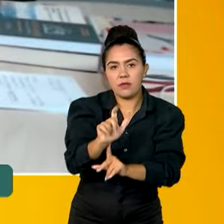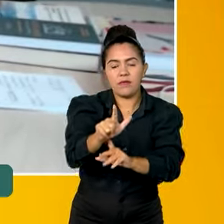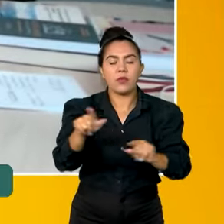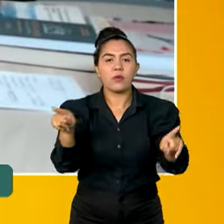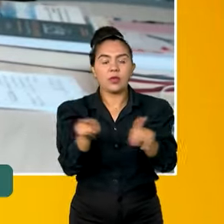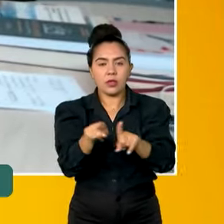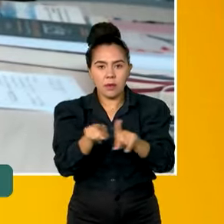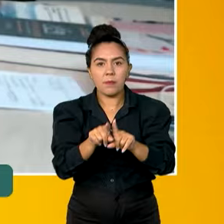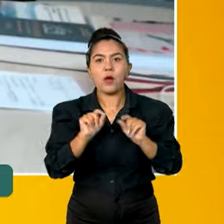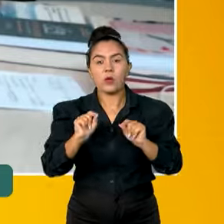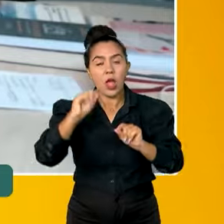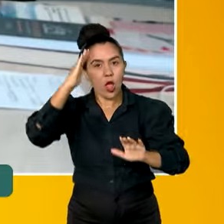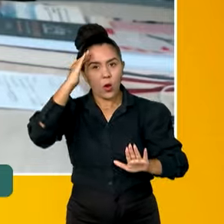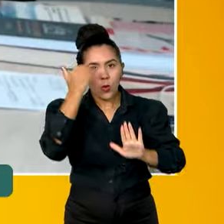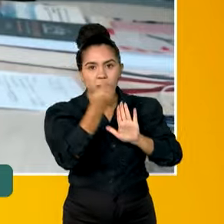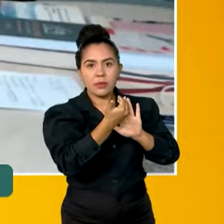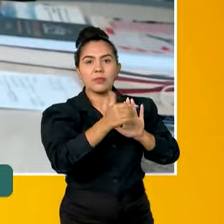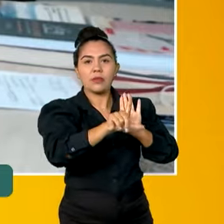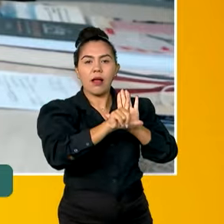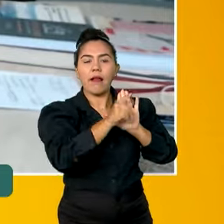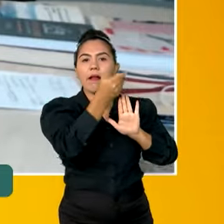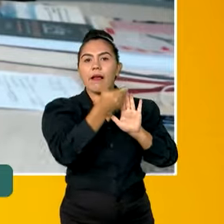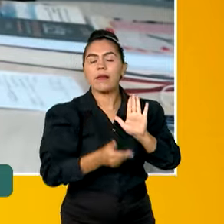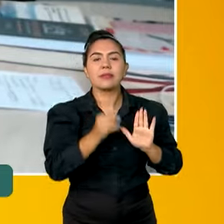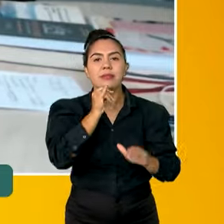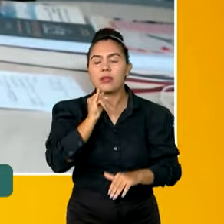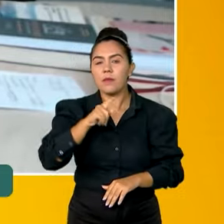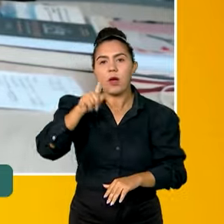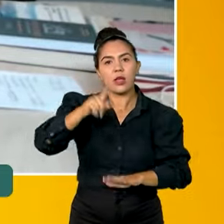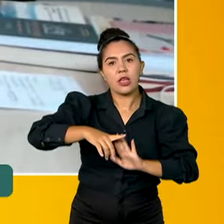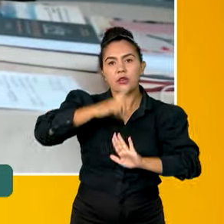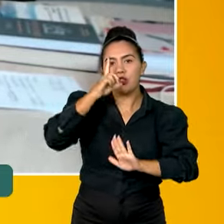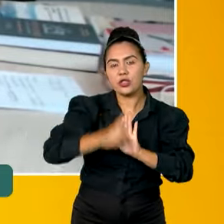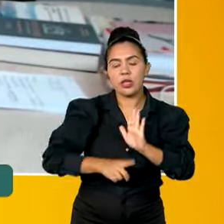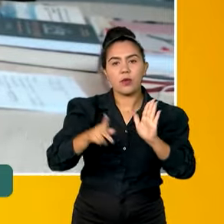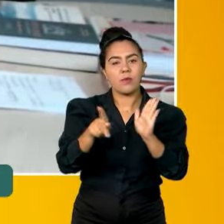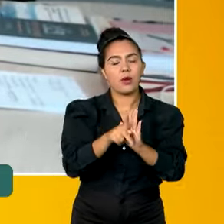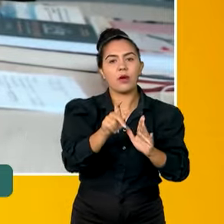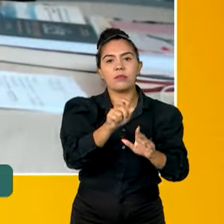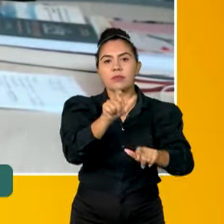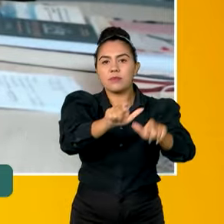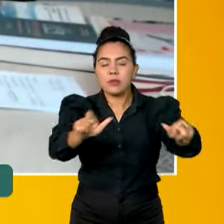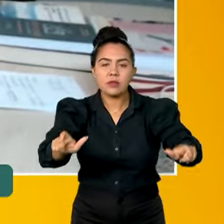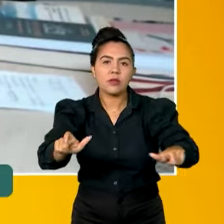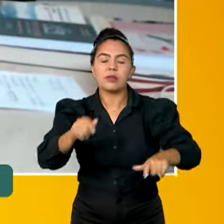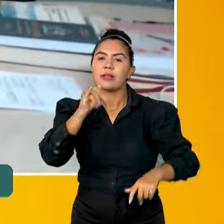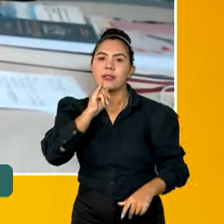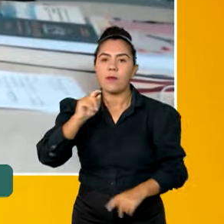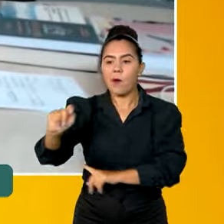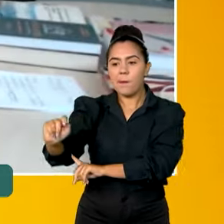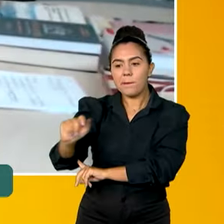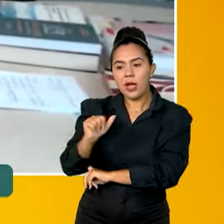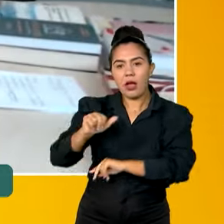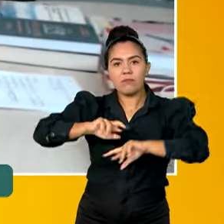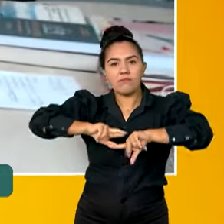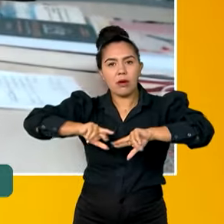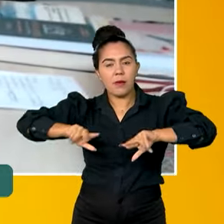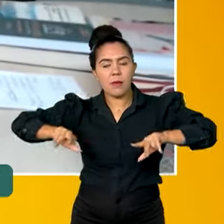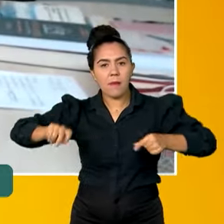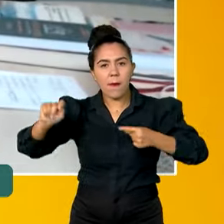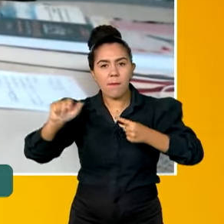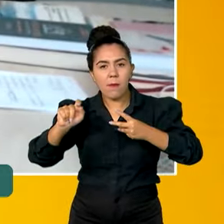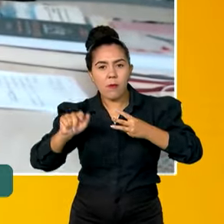cumprimento de direitos dos cidadãos, como, por exemplo, o recebimento de benefícios sociais. Ele é uma iniciativa que permite